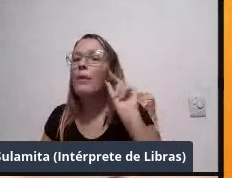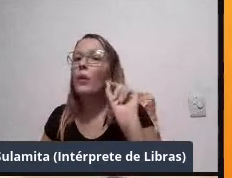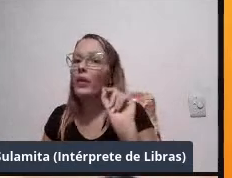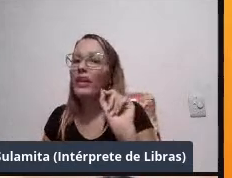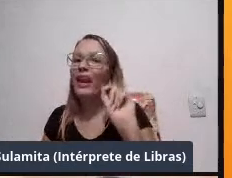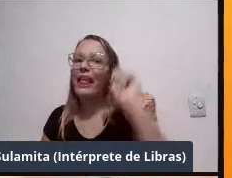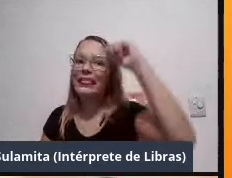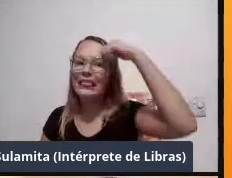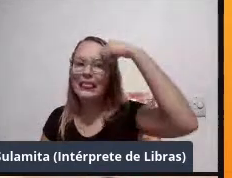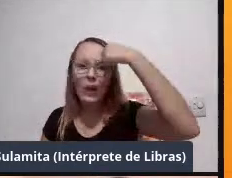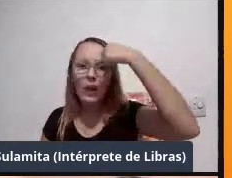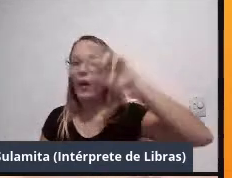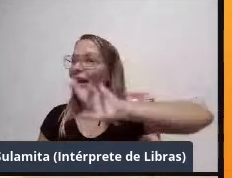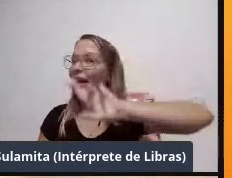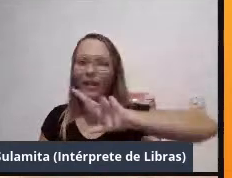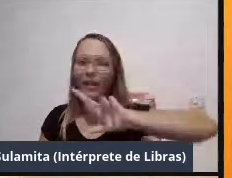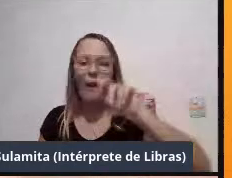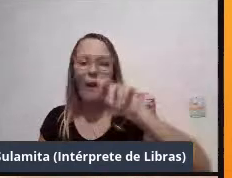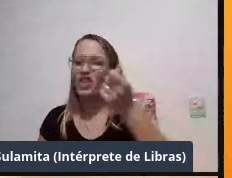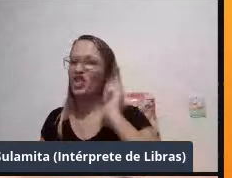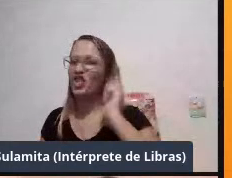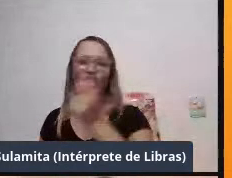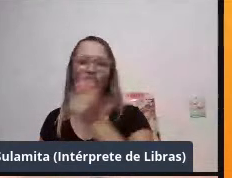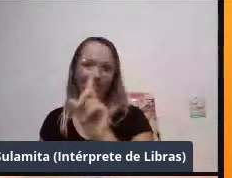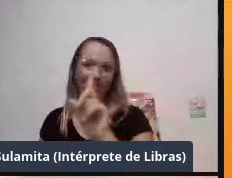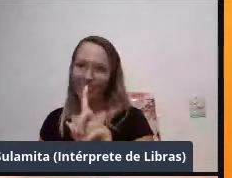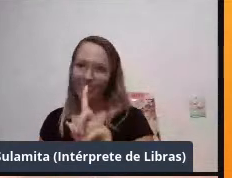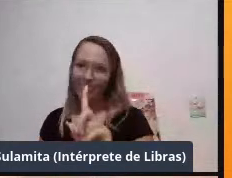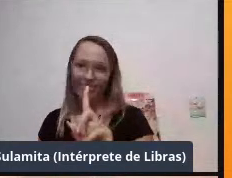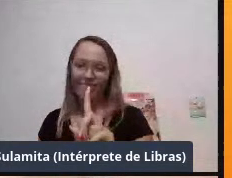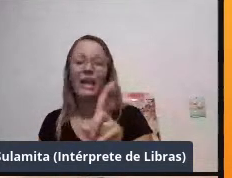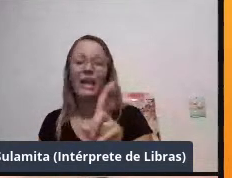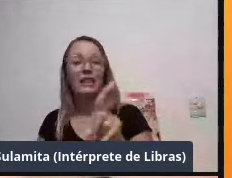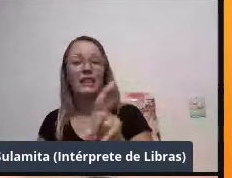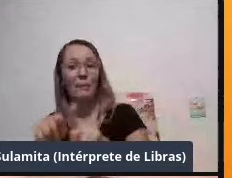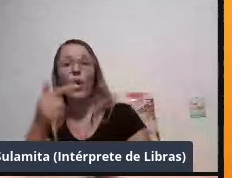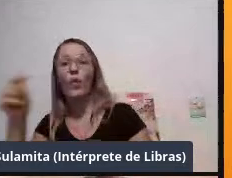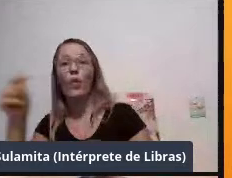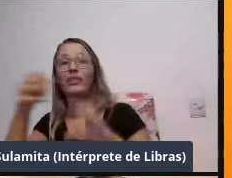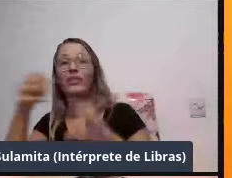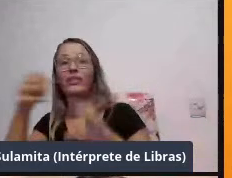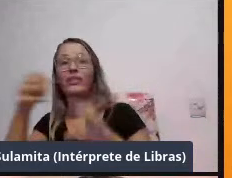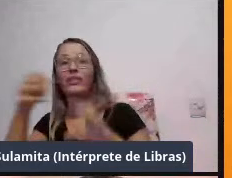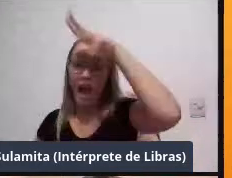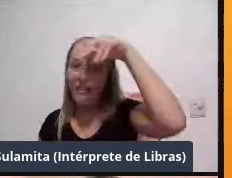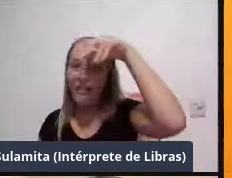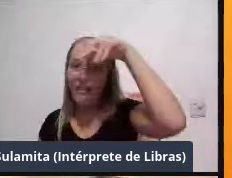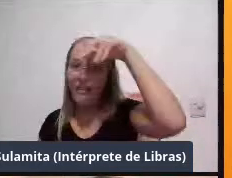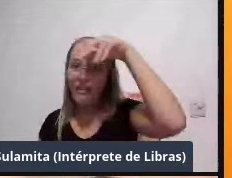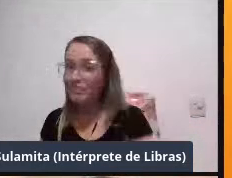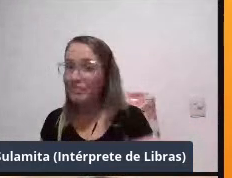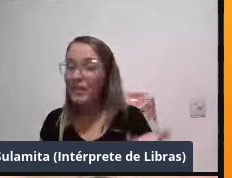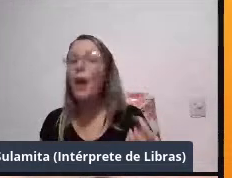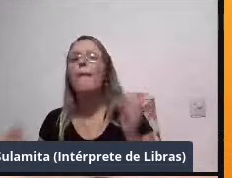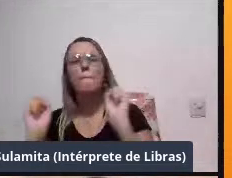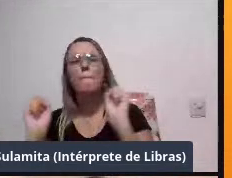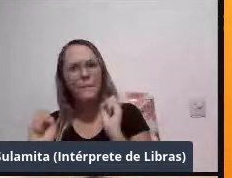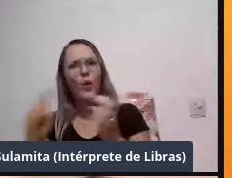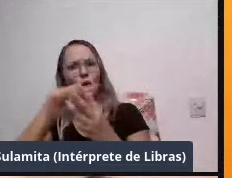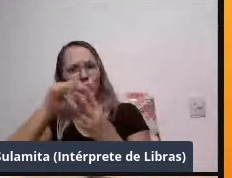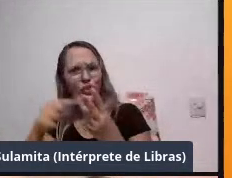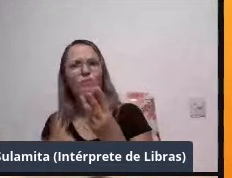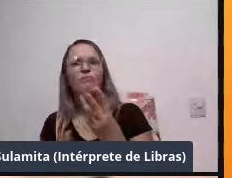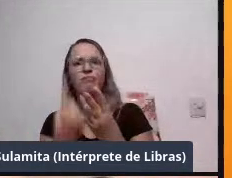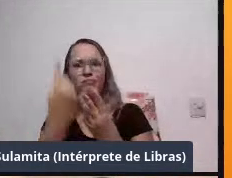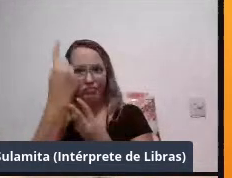às vezes a mesma pessoa podia estar nas três categorias e às vezes não. E para, assim, como